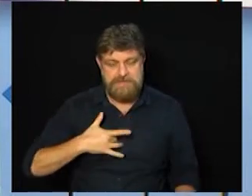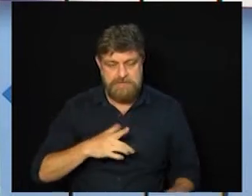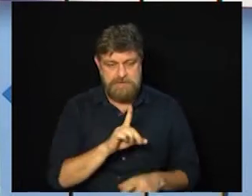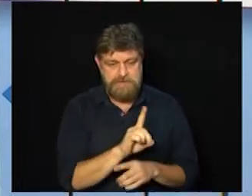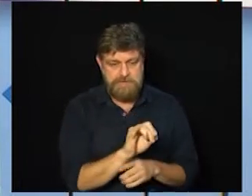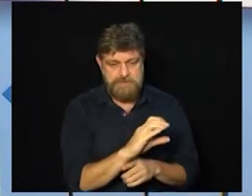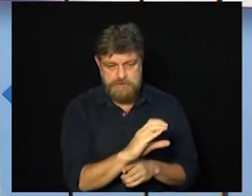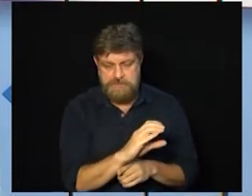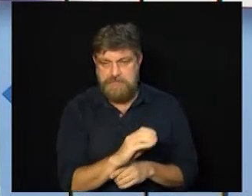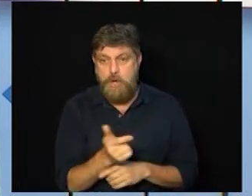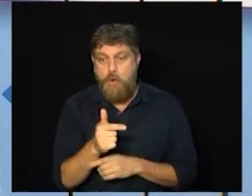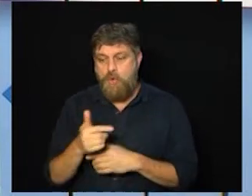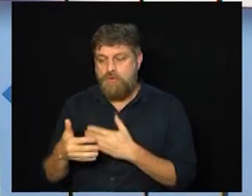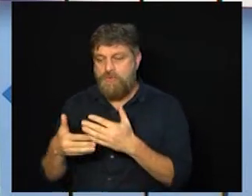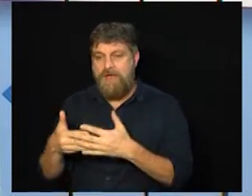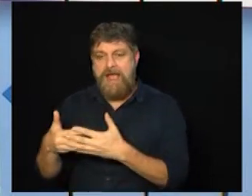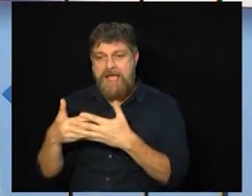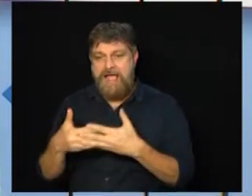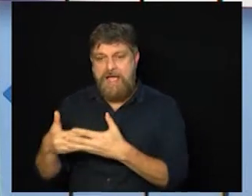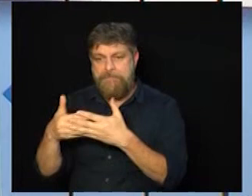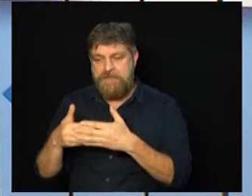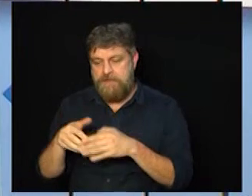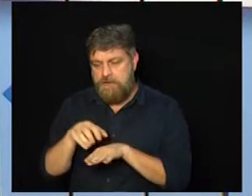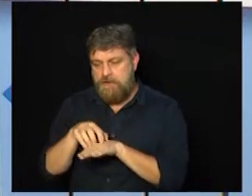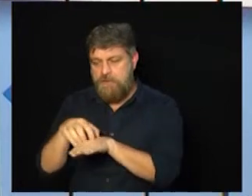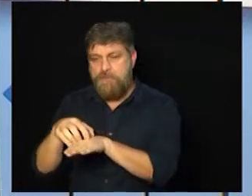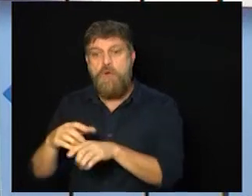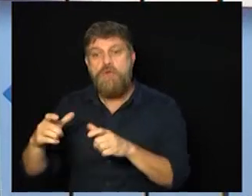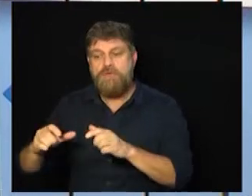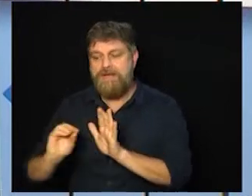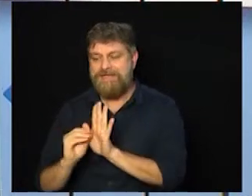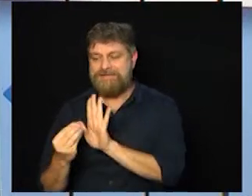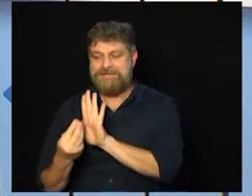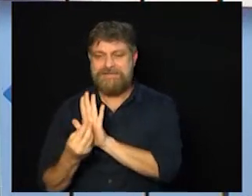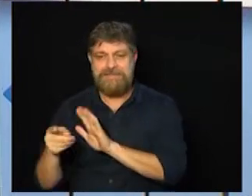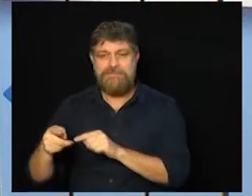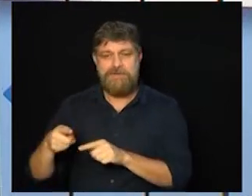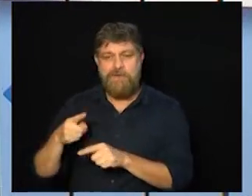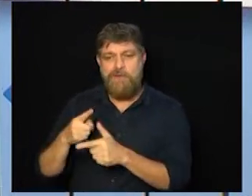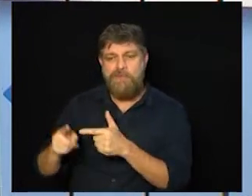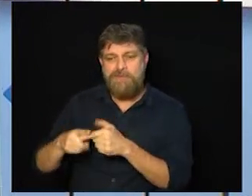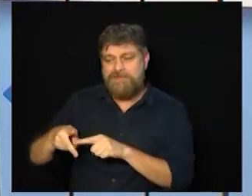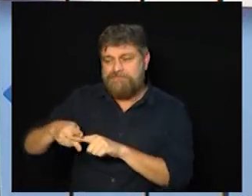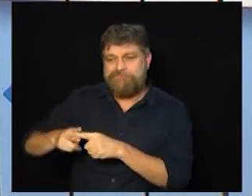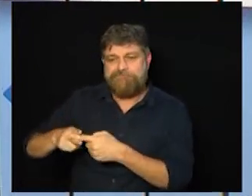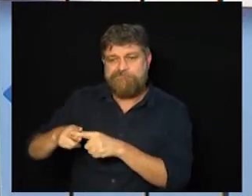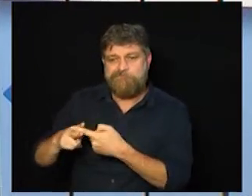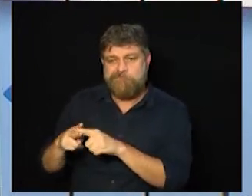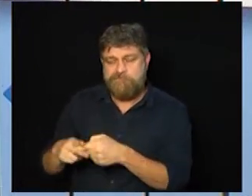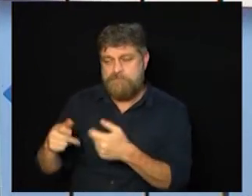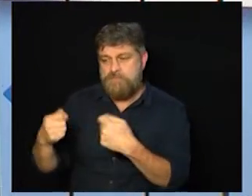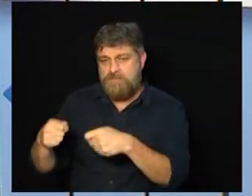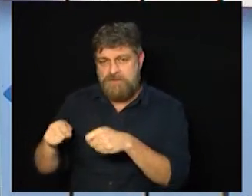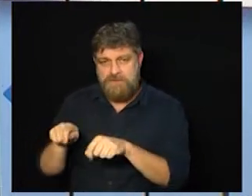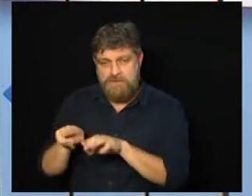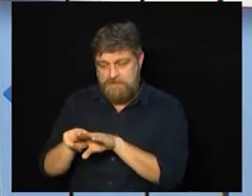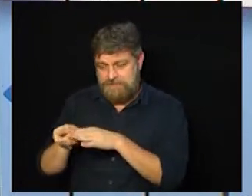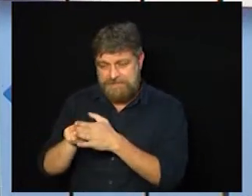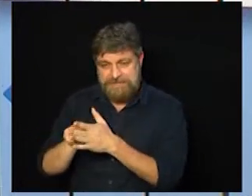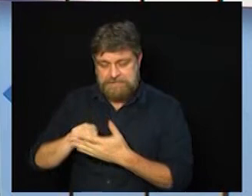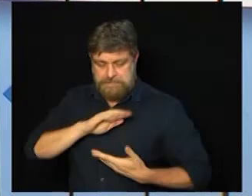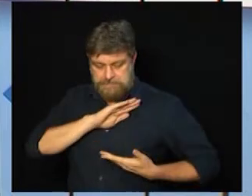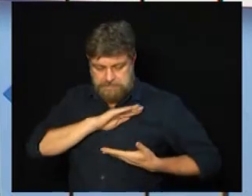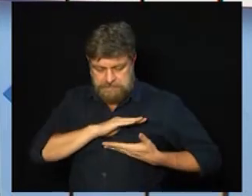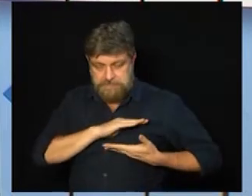Dique EA outra carreta que está na sanasa Apresentou um problema técnico no equipamento e o exame que